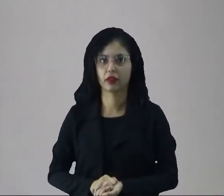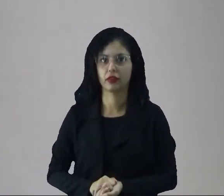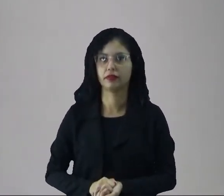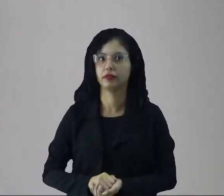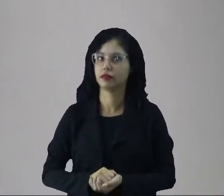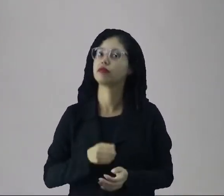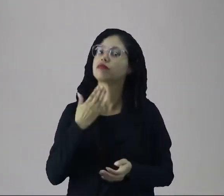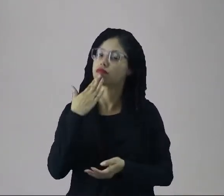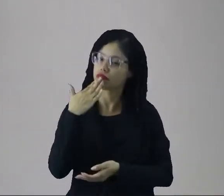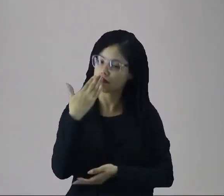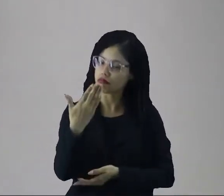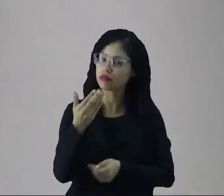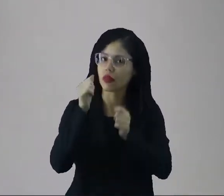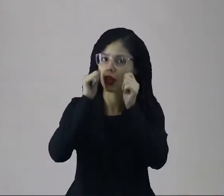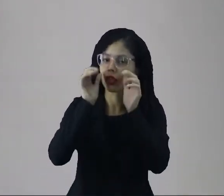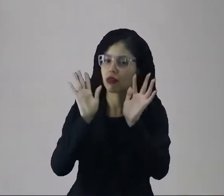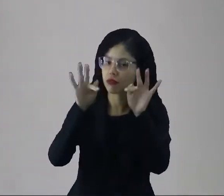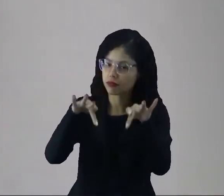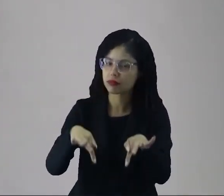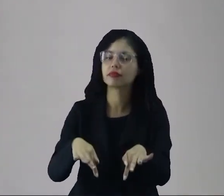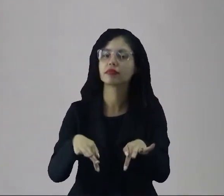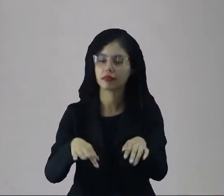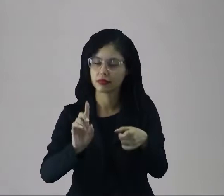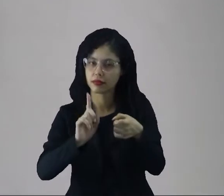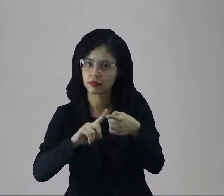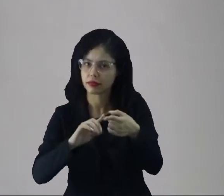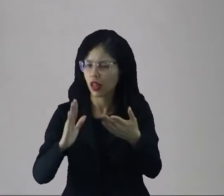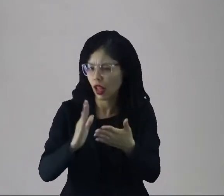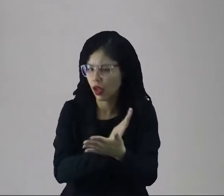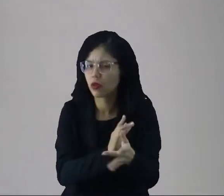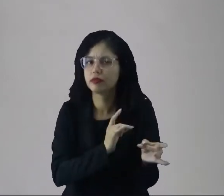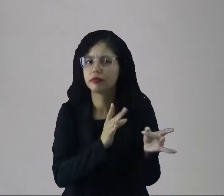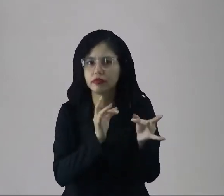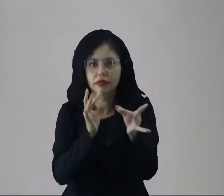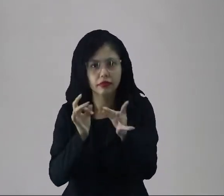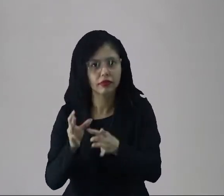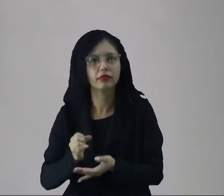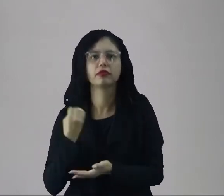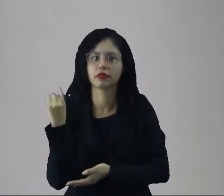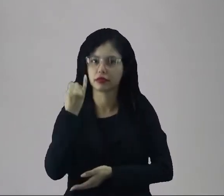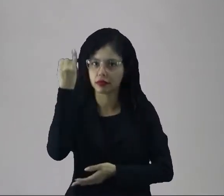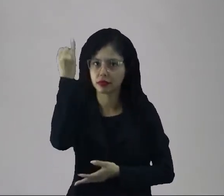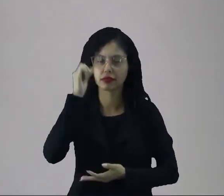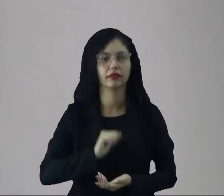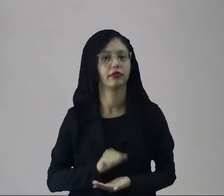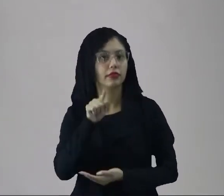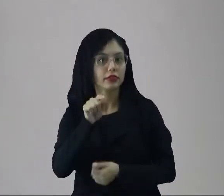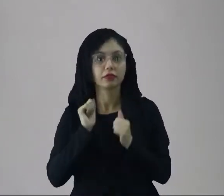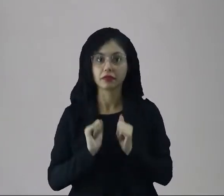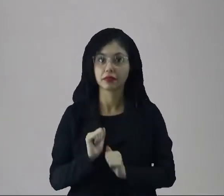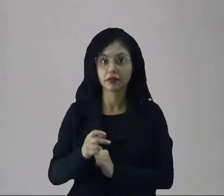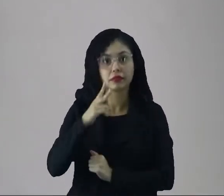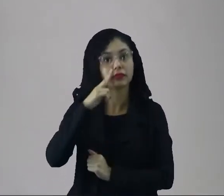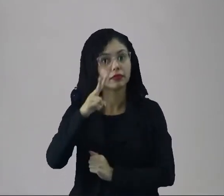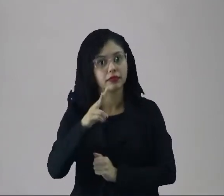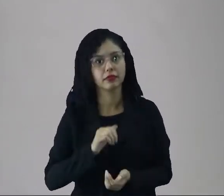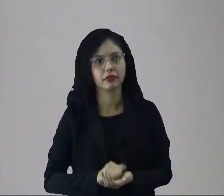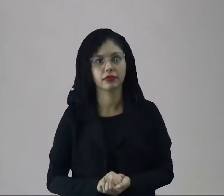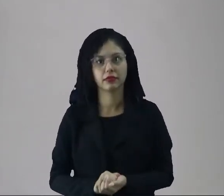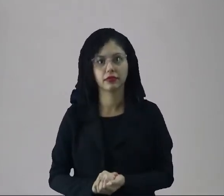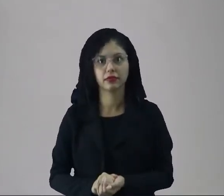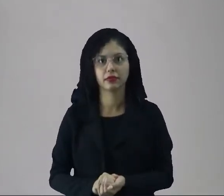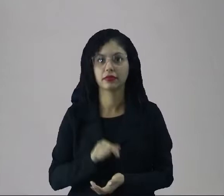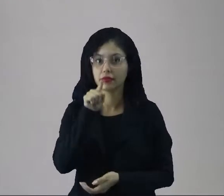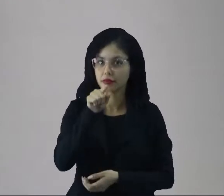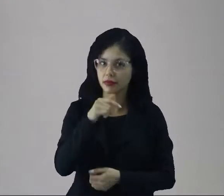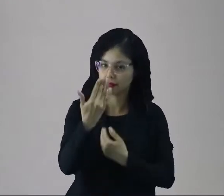cartografia. E peço que você fique até o final, porque terão algumas dicas muito importantes que você poderá vê-las na hora